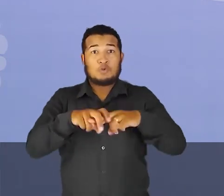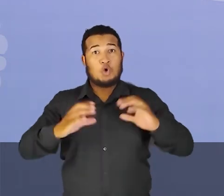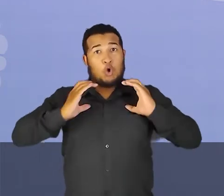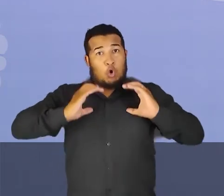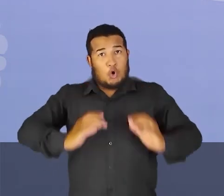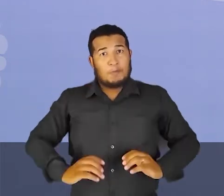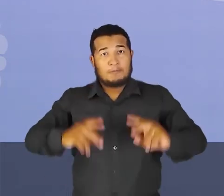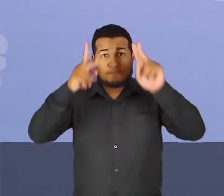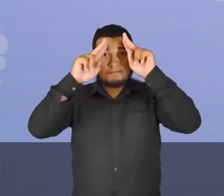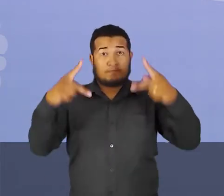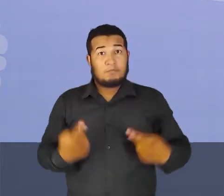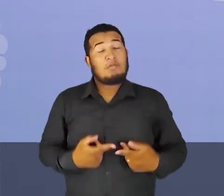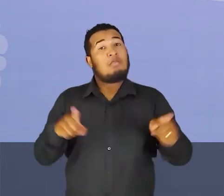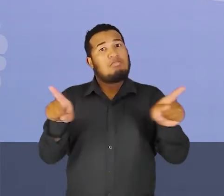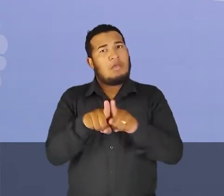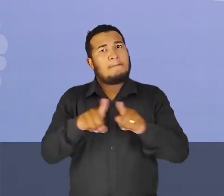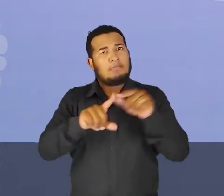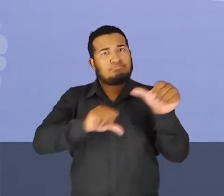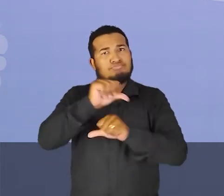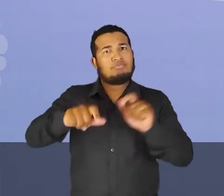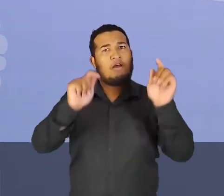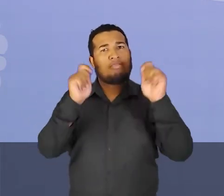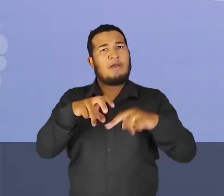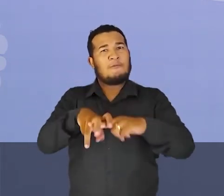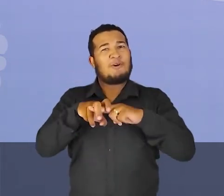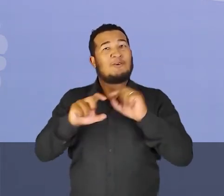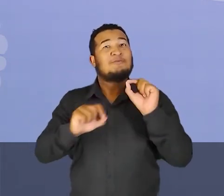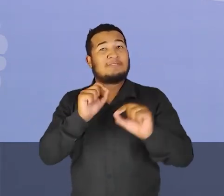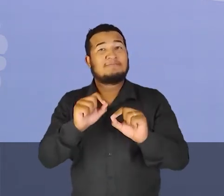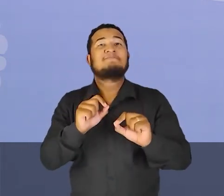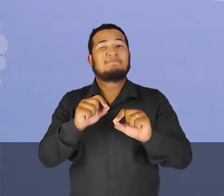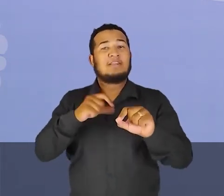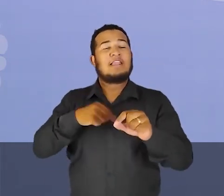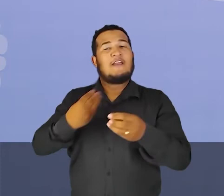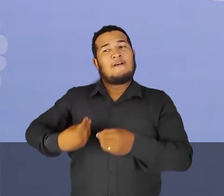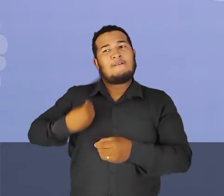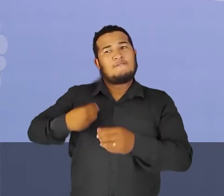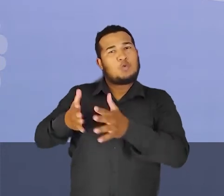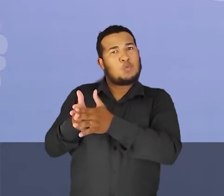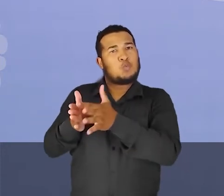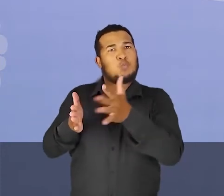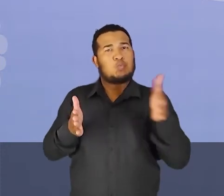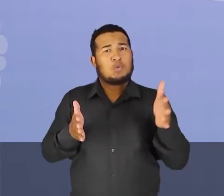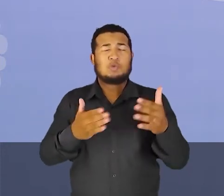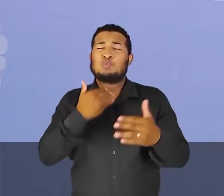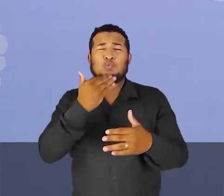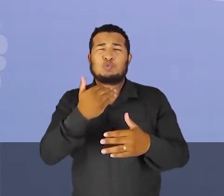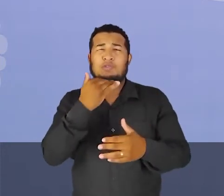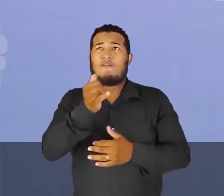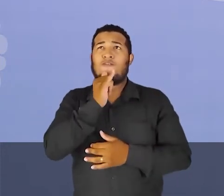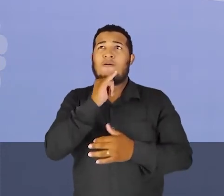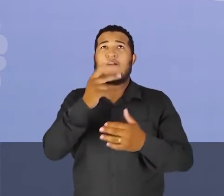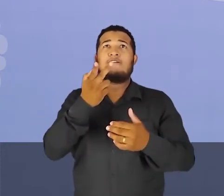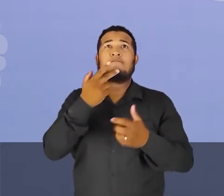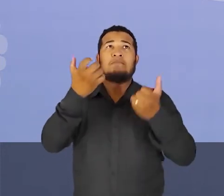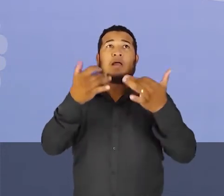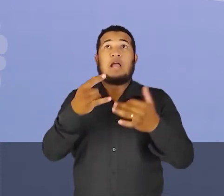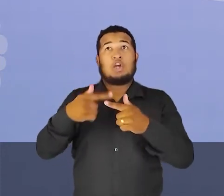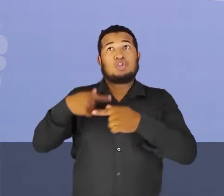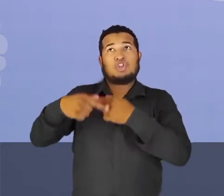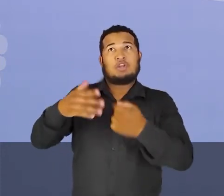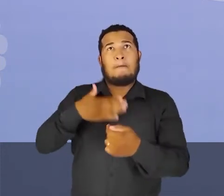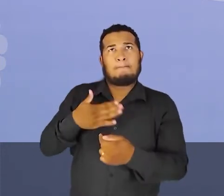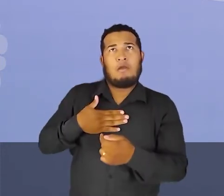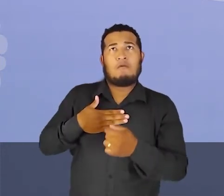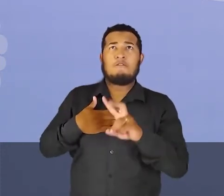os comportamentos humanos também são modificados a partir desse movimento da vida. Então, não adianta eu falar assim, a minha geração